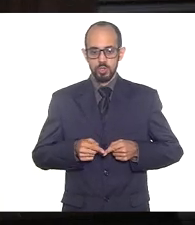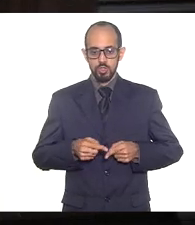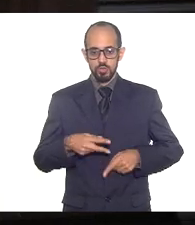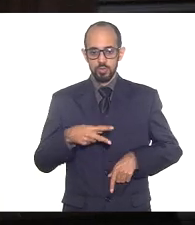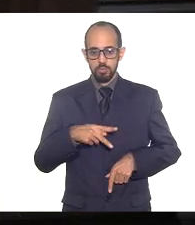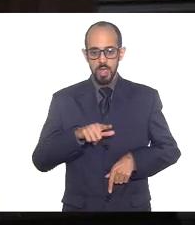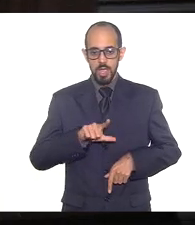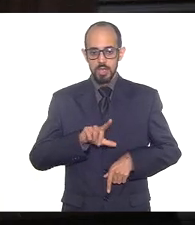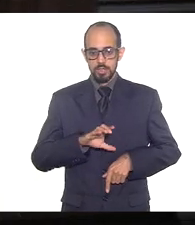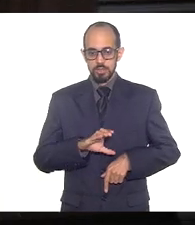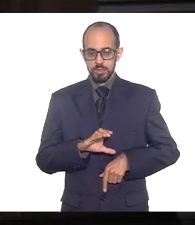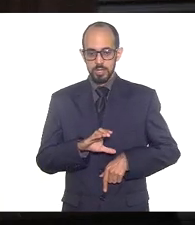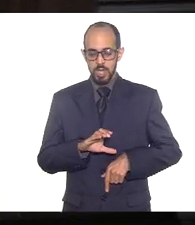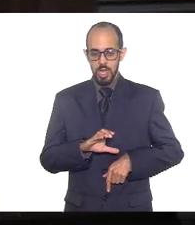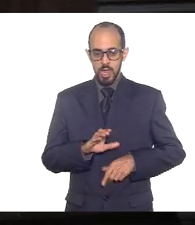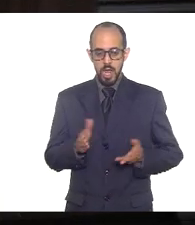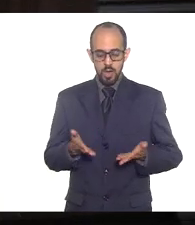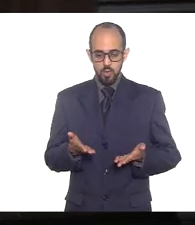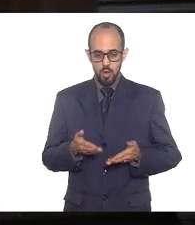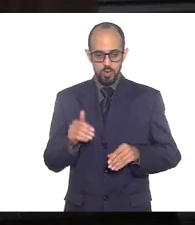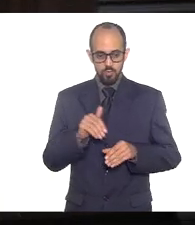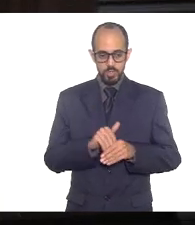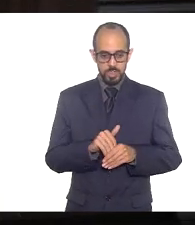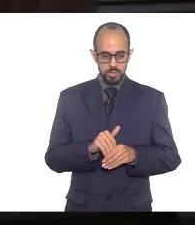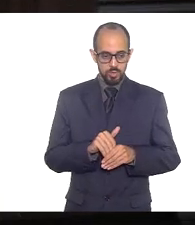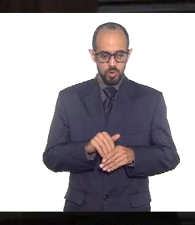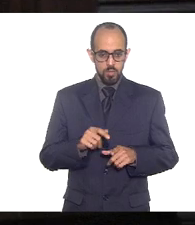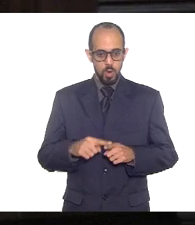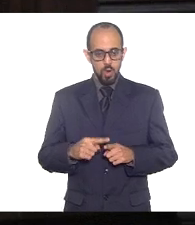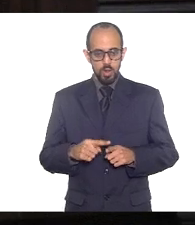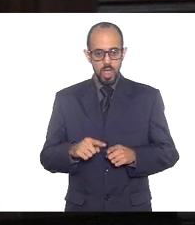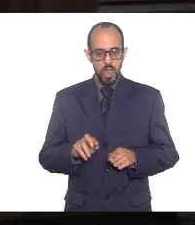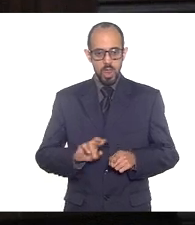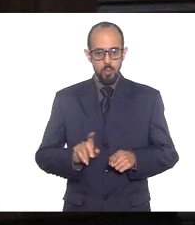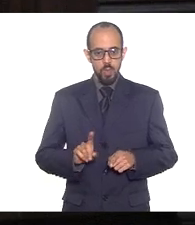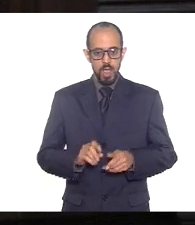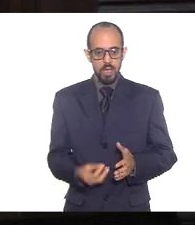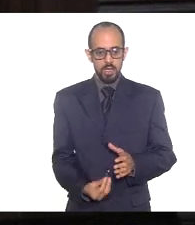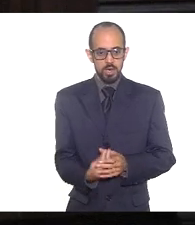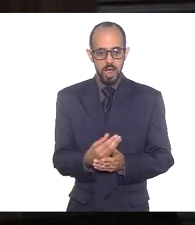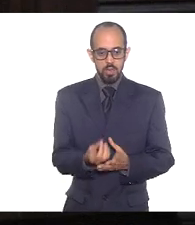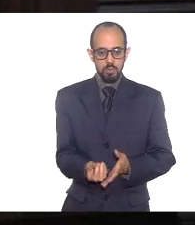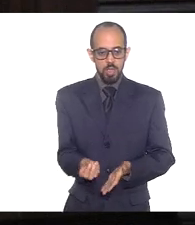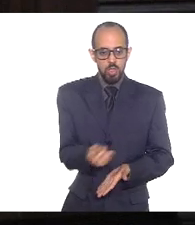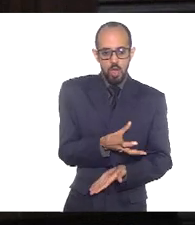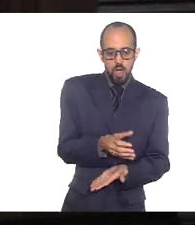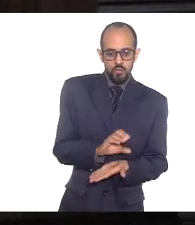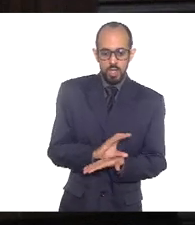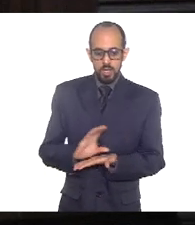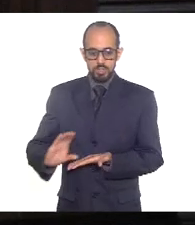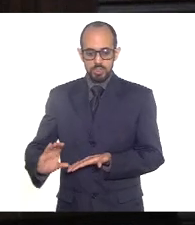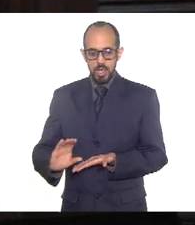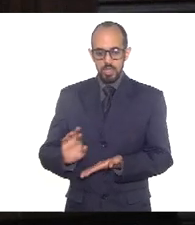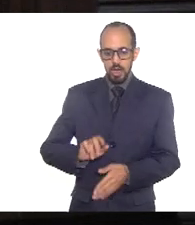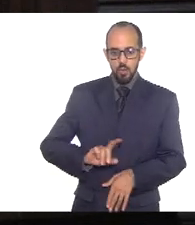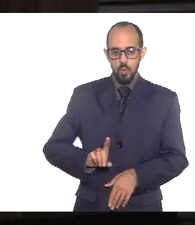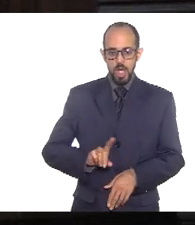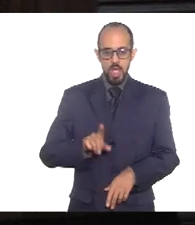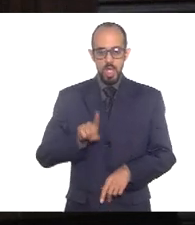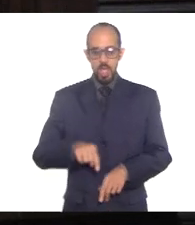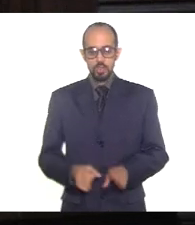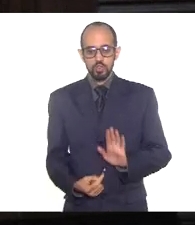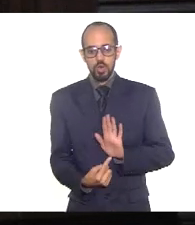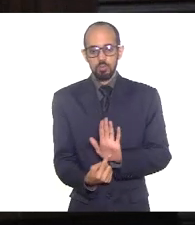PLC em voga visto que não é definida nenhuma nova receita de fato apenas é apresentada uma